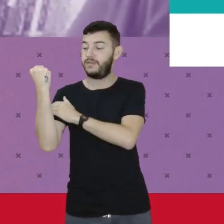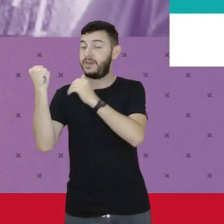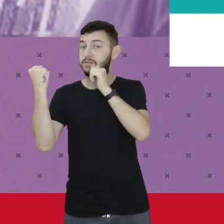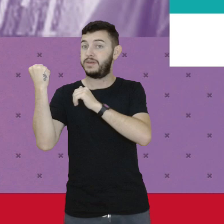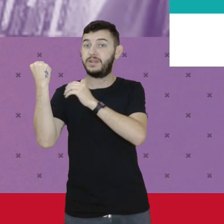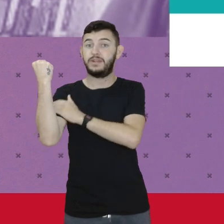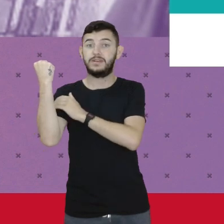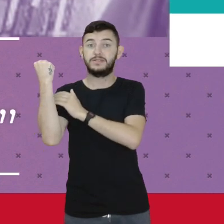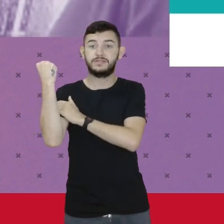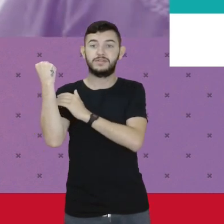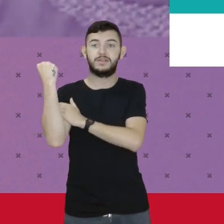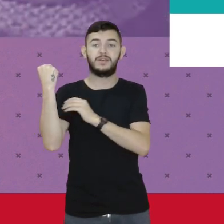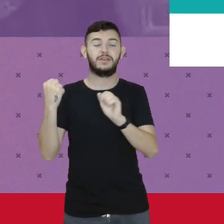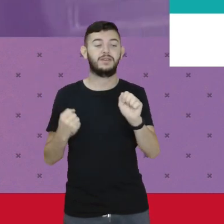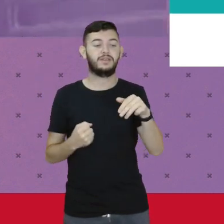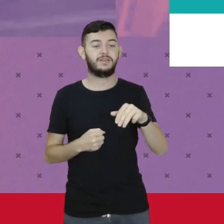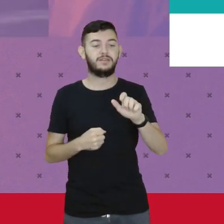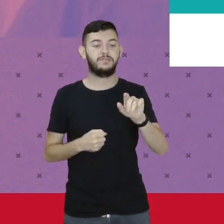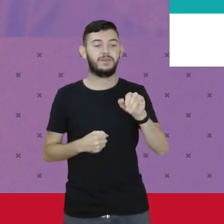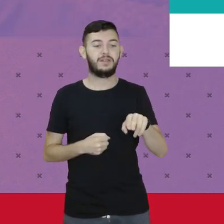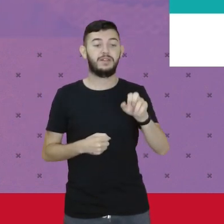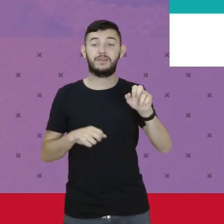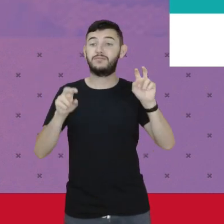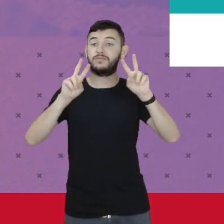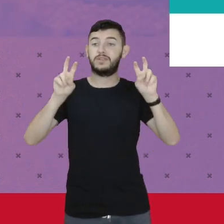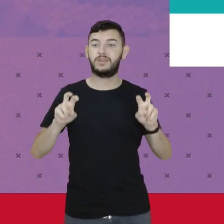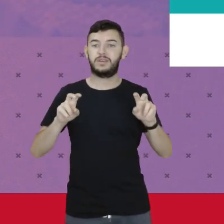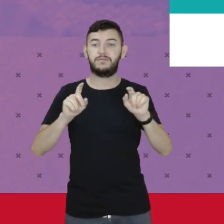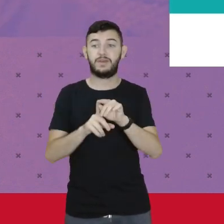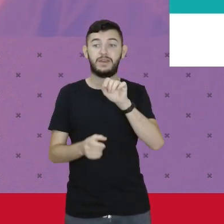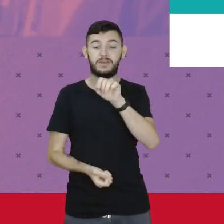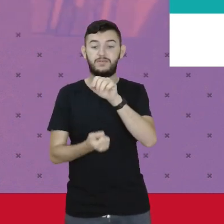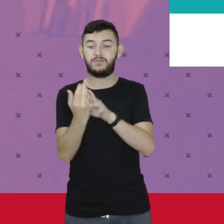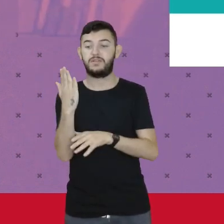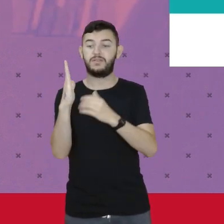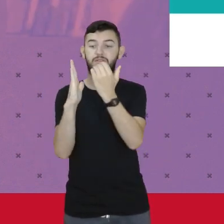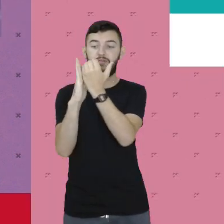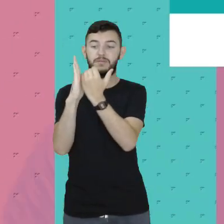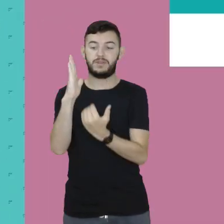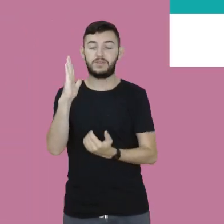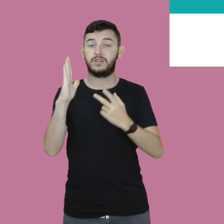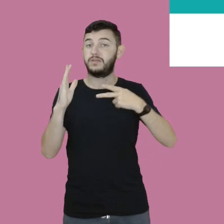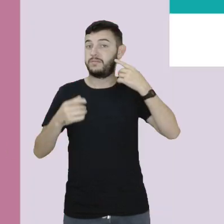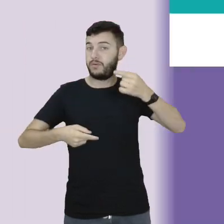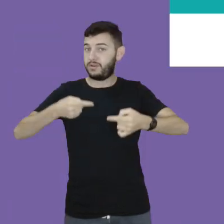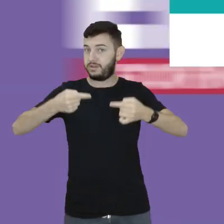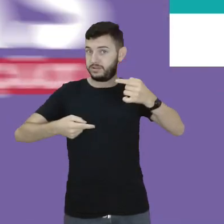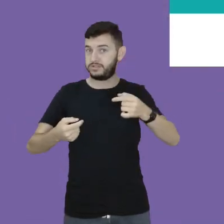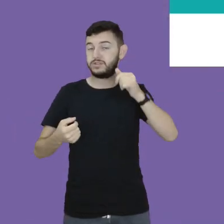Amelinha Teles. E o tema é a construção de uma agenda político-feminista.